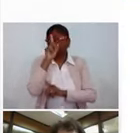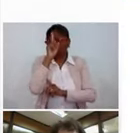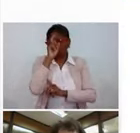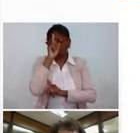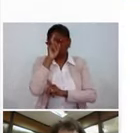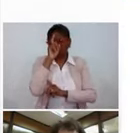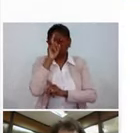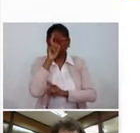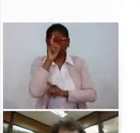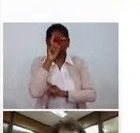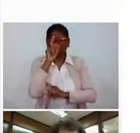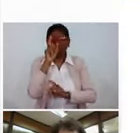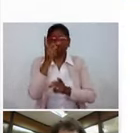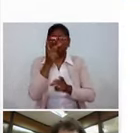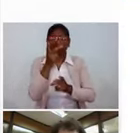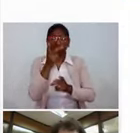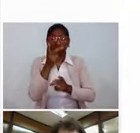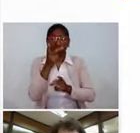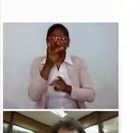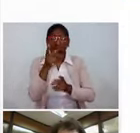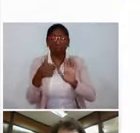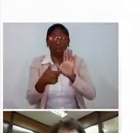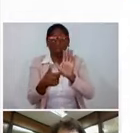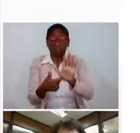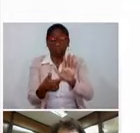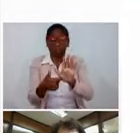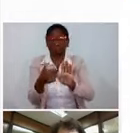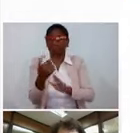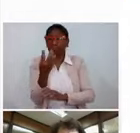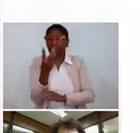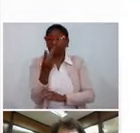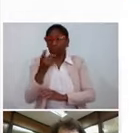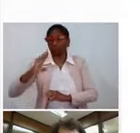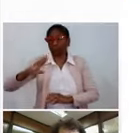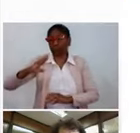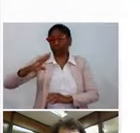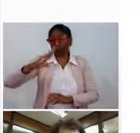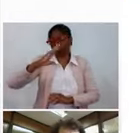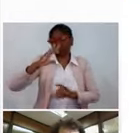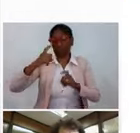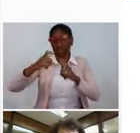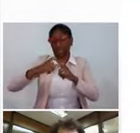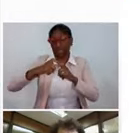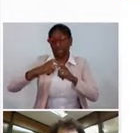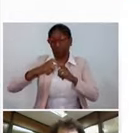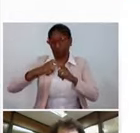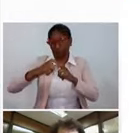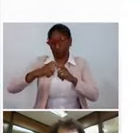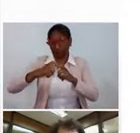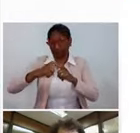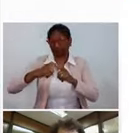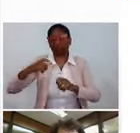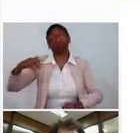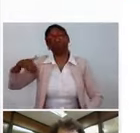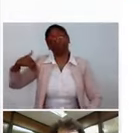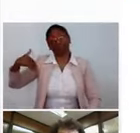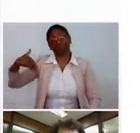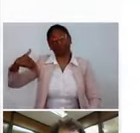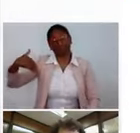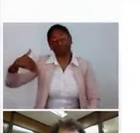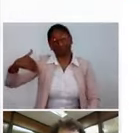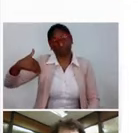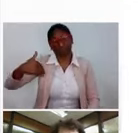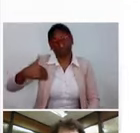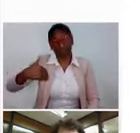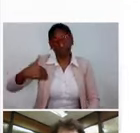para o fim da apresentação, aqui nós temos a evolução de leitos clínicos, que toda a série histórica, né? Então teve um